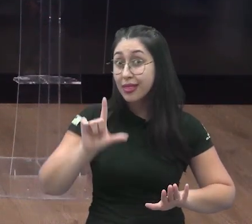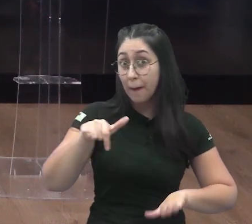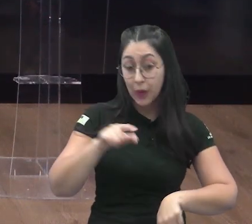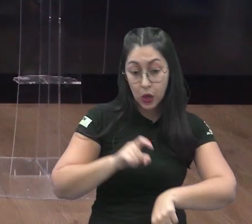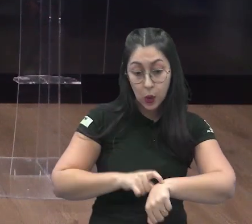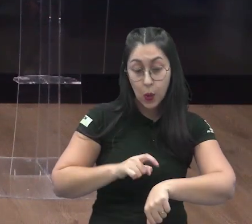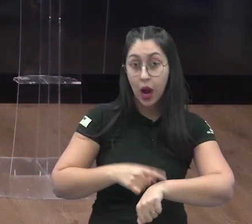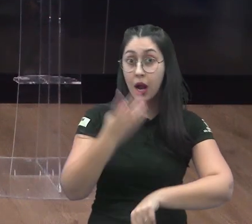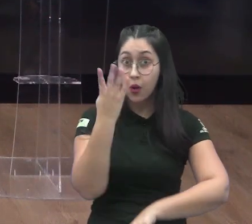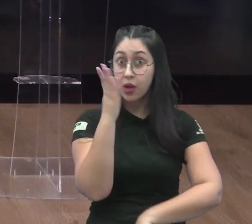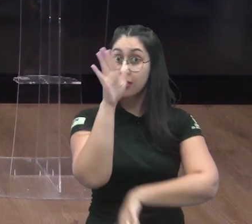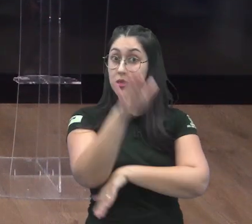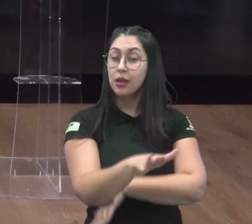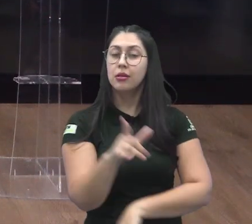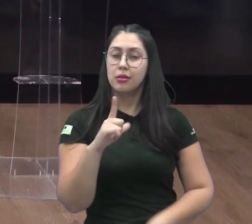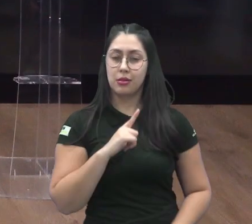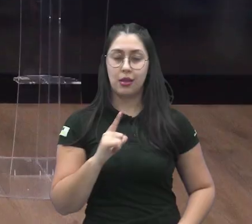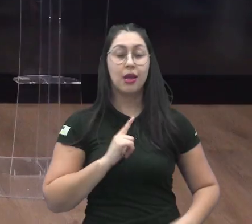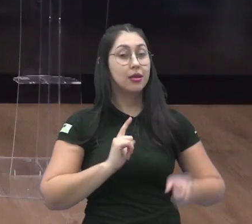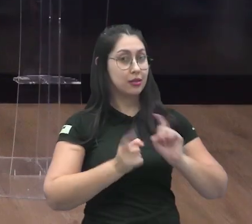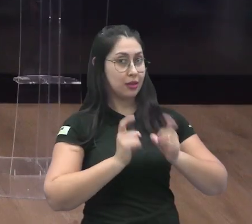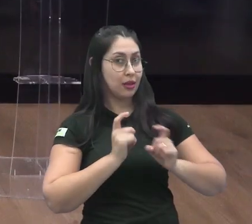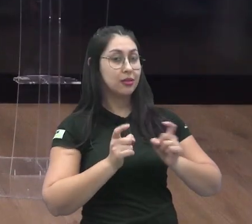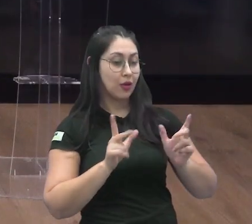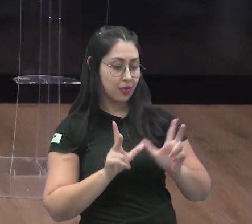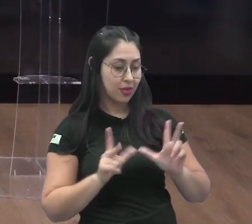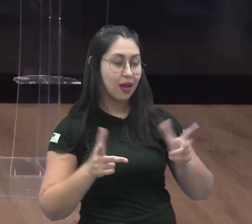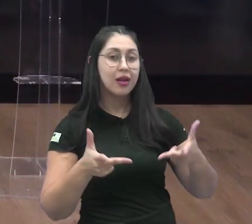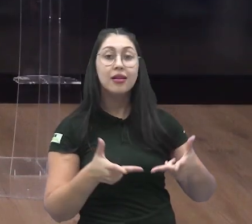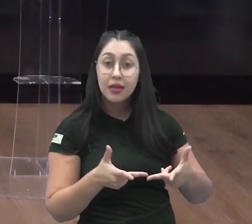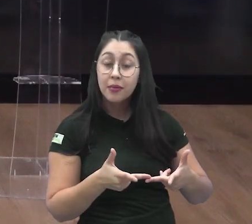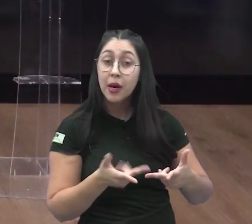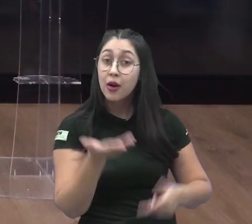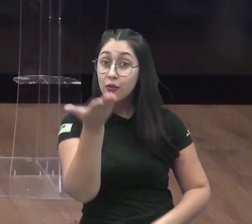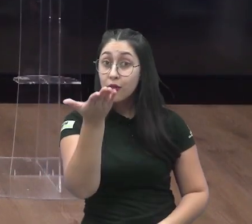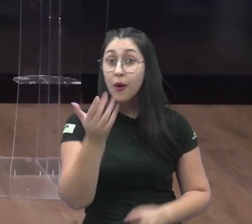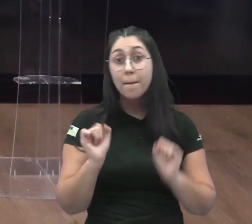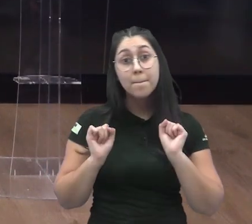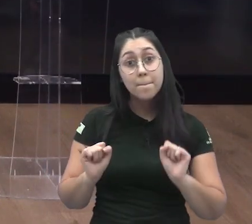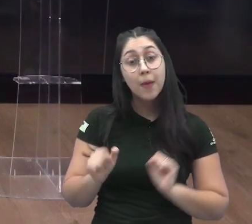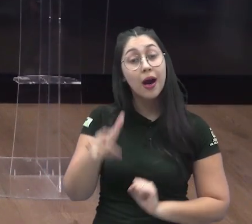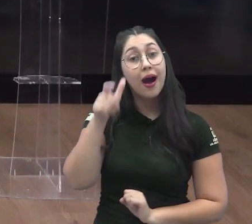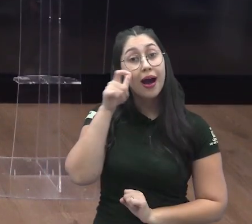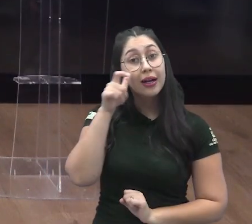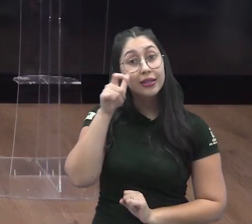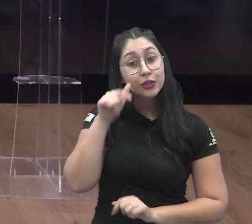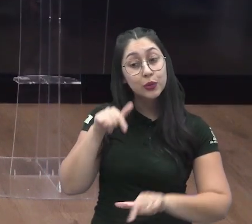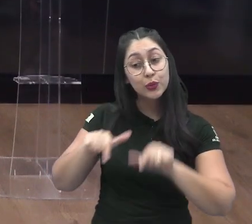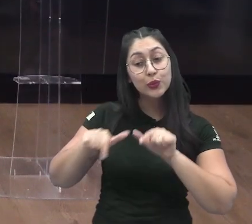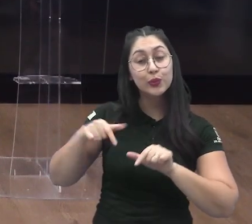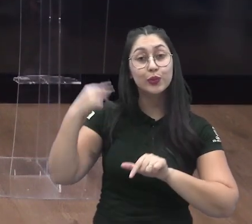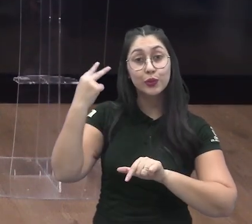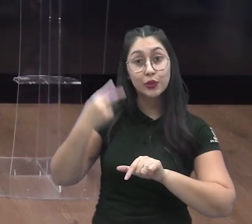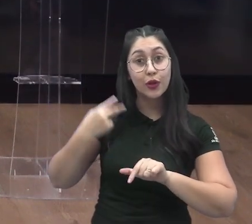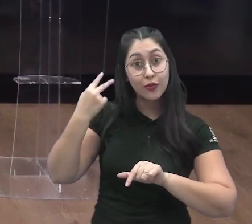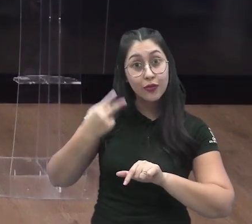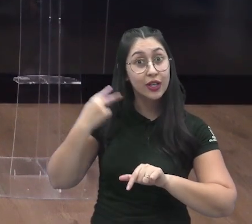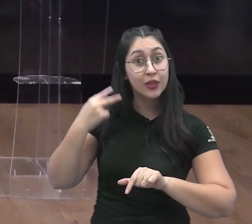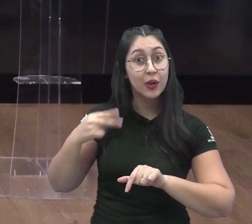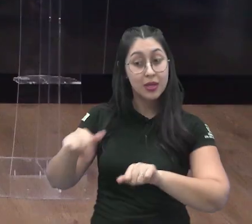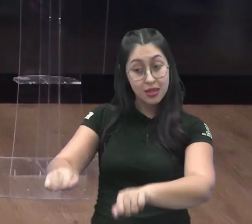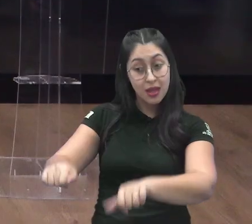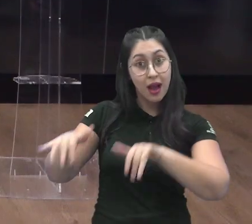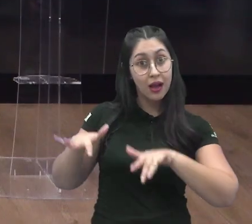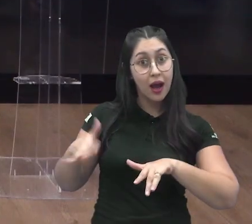te lembrar que daqui a pouco, às 4 horas da tarde, tem sessão aqui na Câmara Municipal. Você pode acompanhar o trabalho